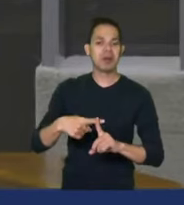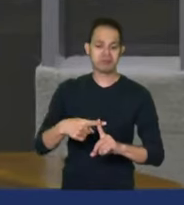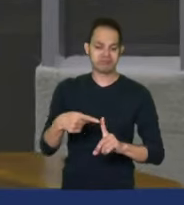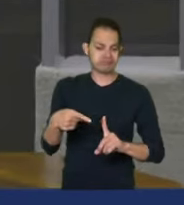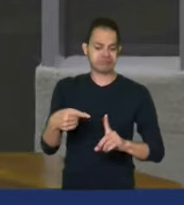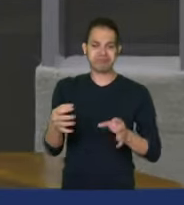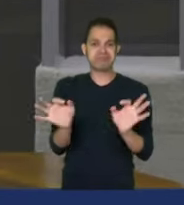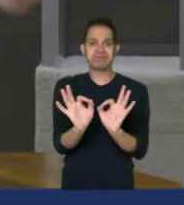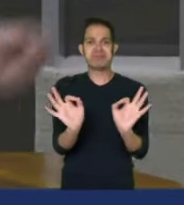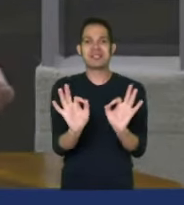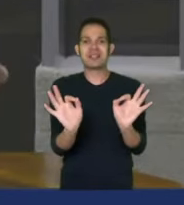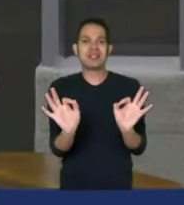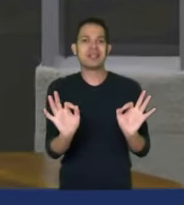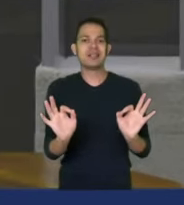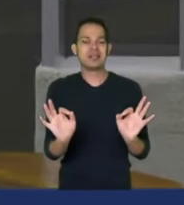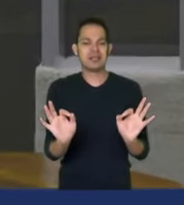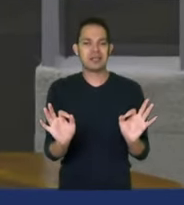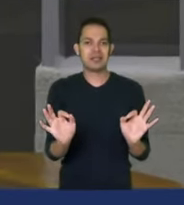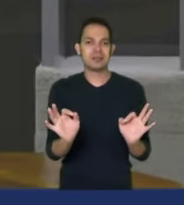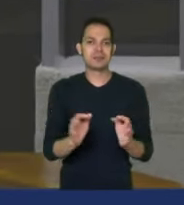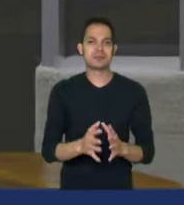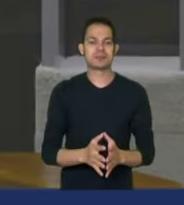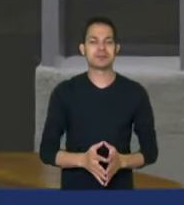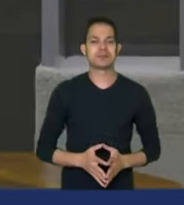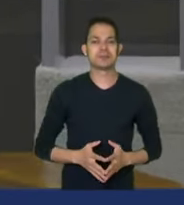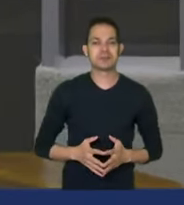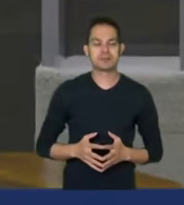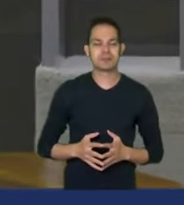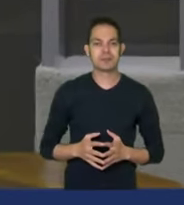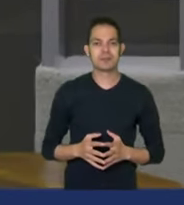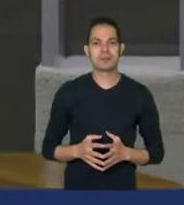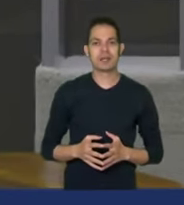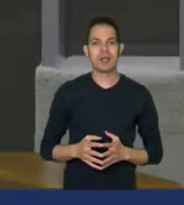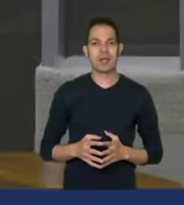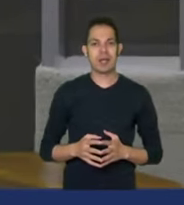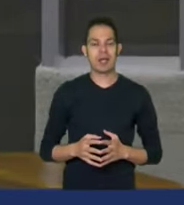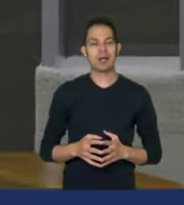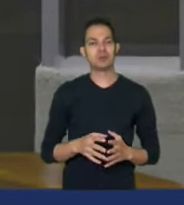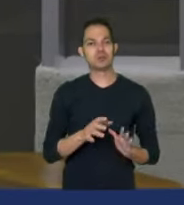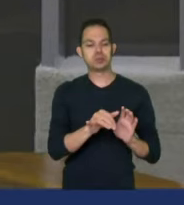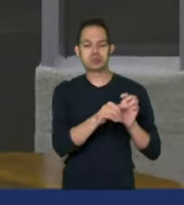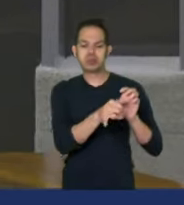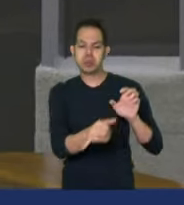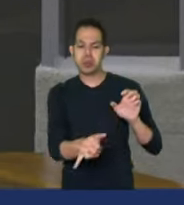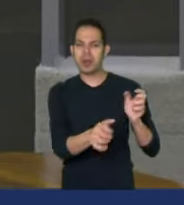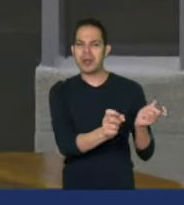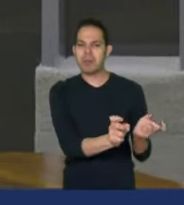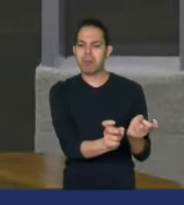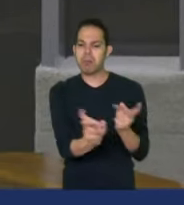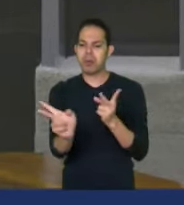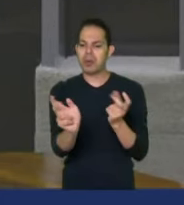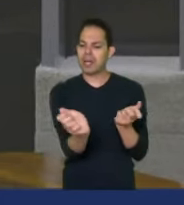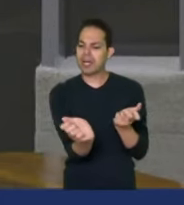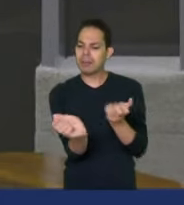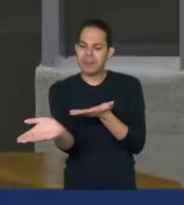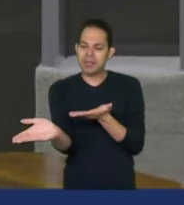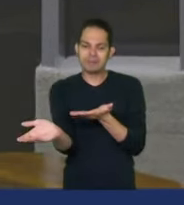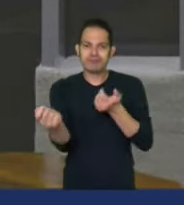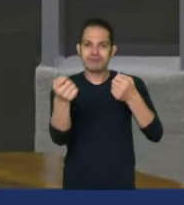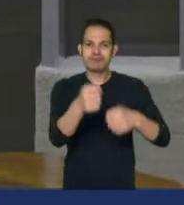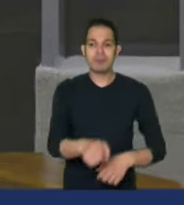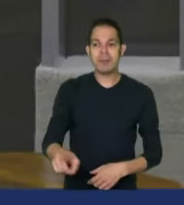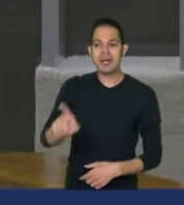que ali podemos tirar que seja algo racional e de interesse do Brasil. Não tem nada, literalmente